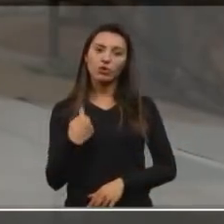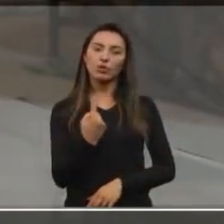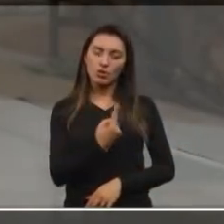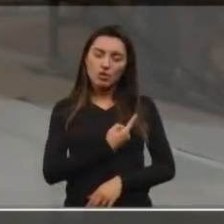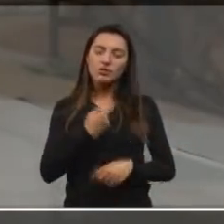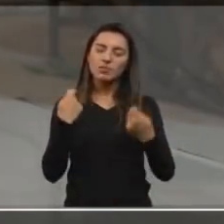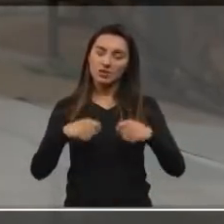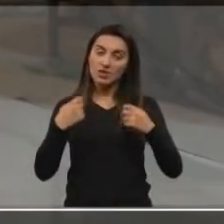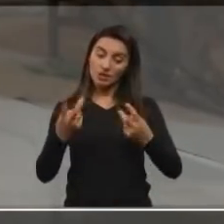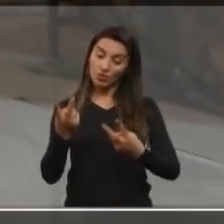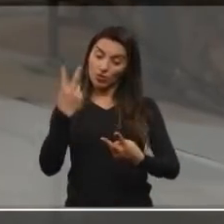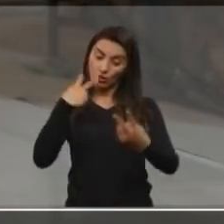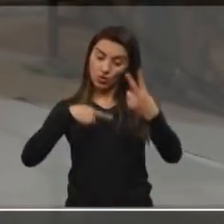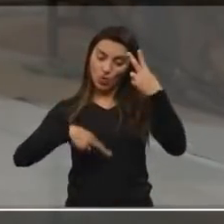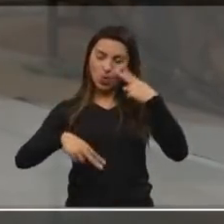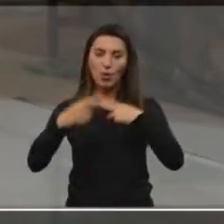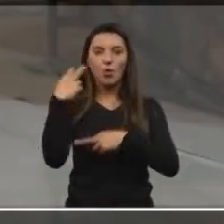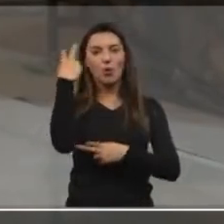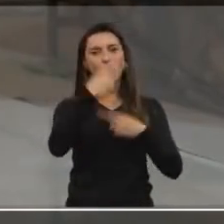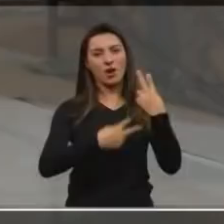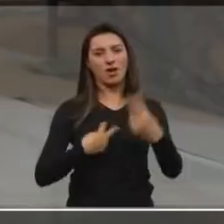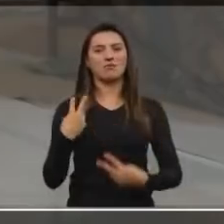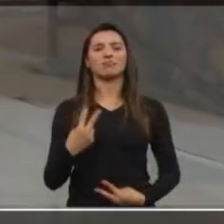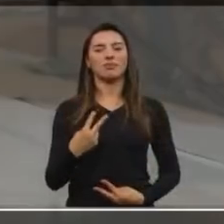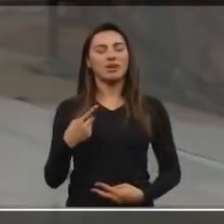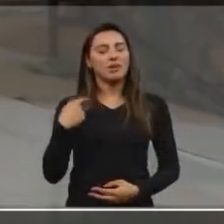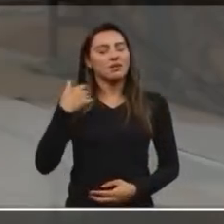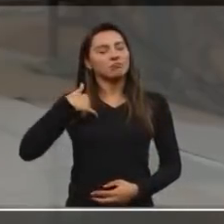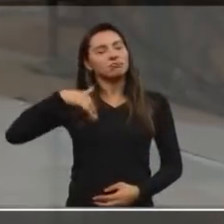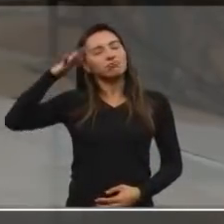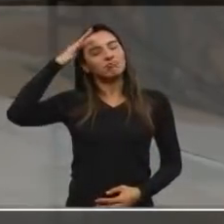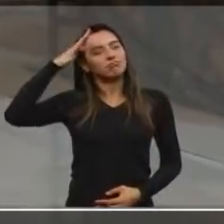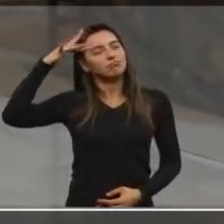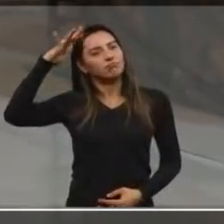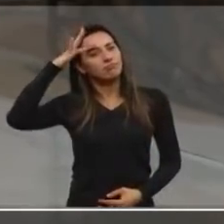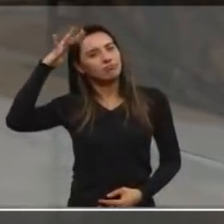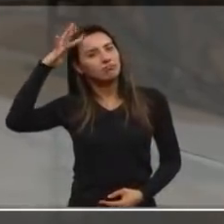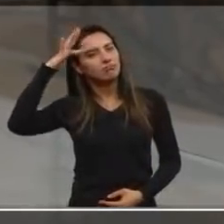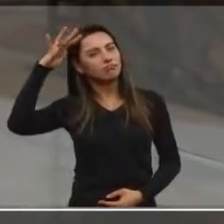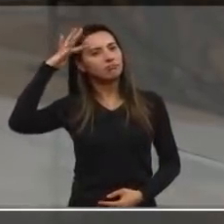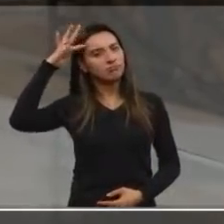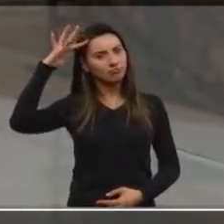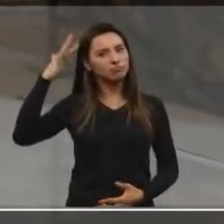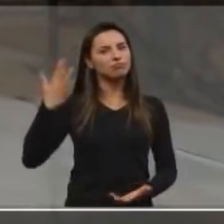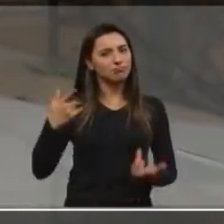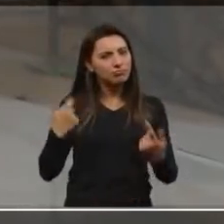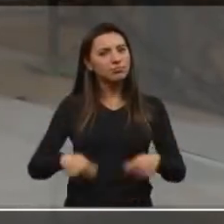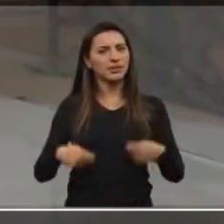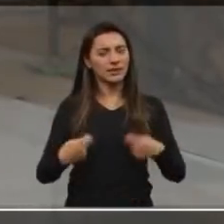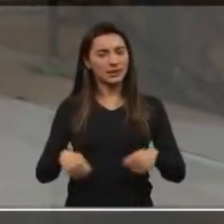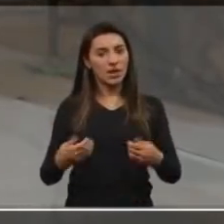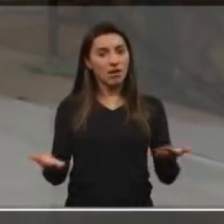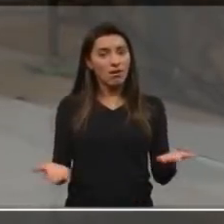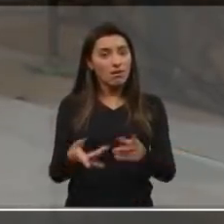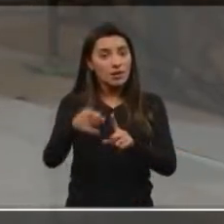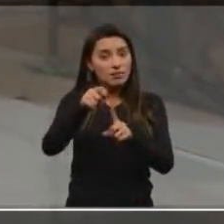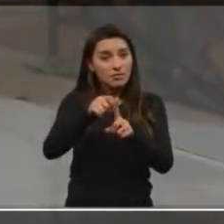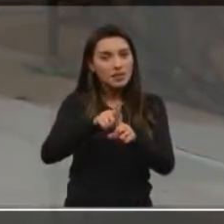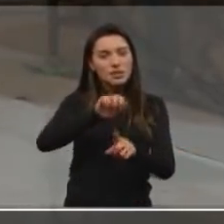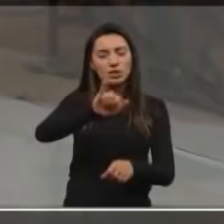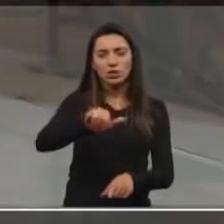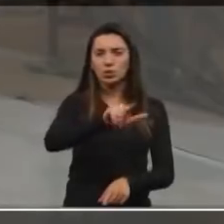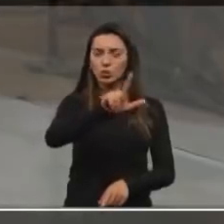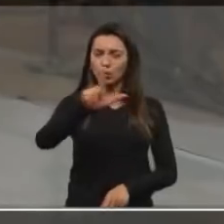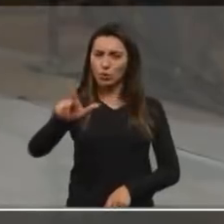imensa bom e que deve nos fazer refletir bastante eu quero dizer que nesse mês de julho